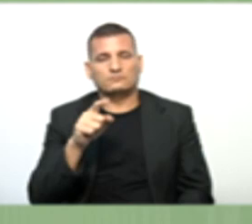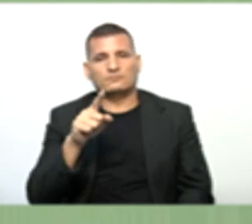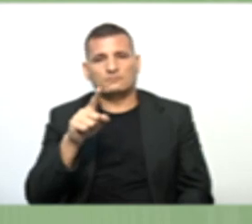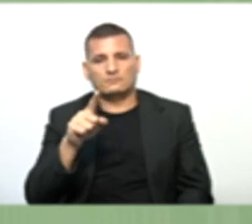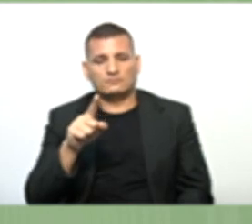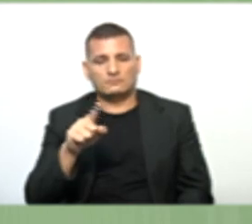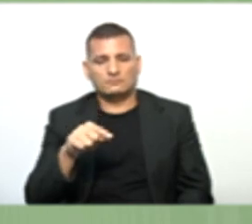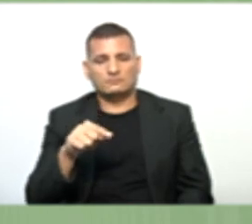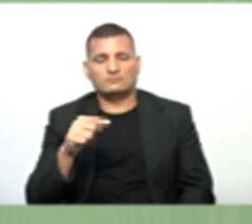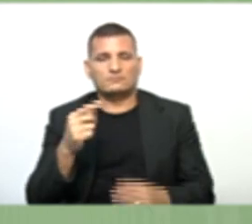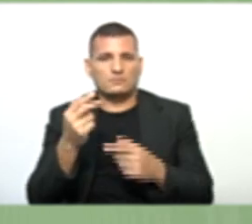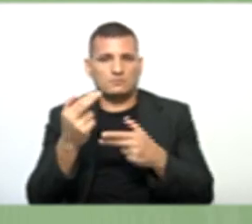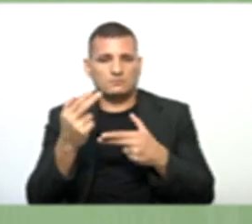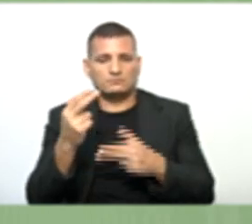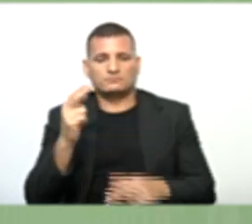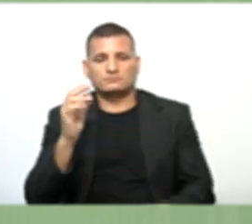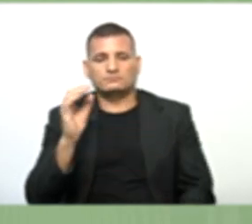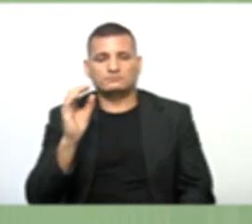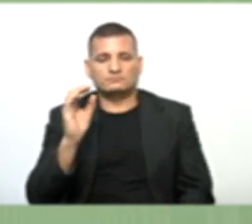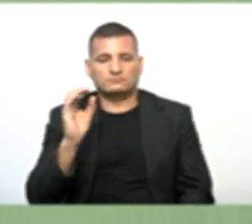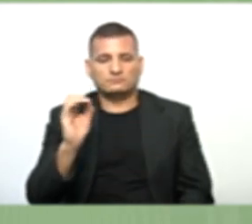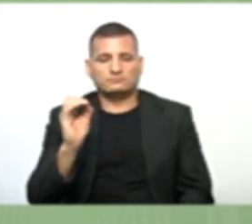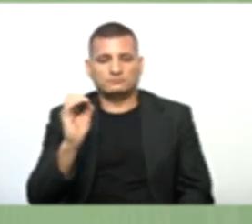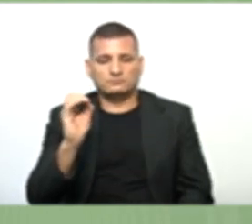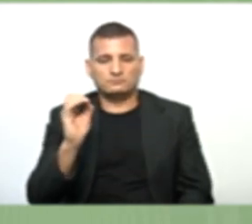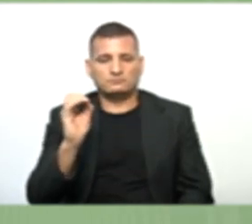é igual a zero.